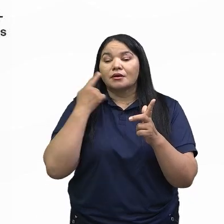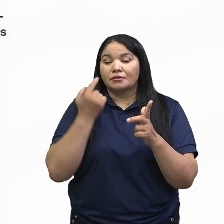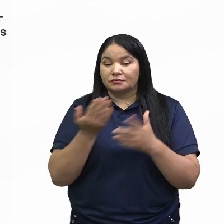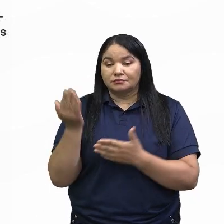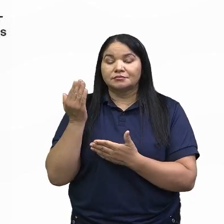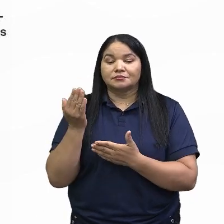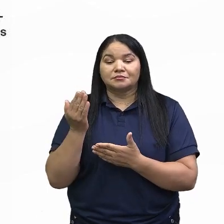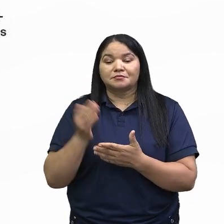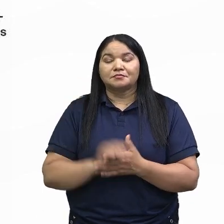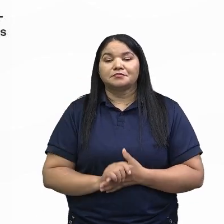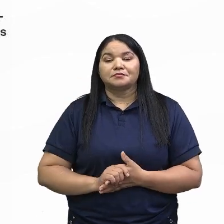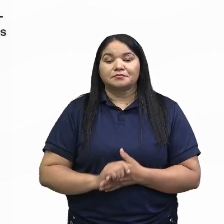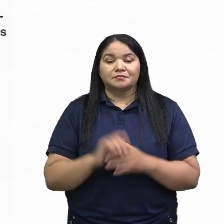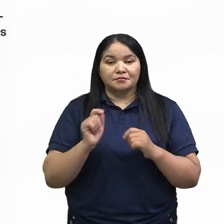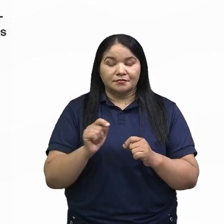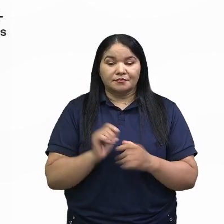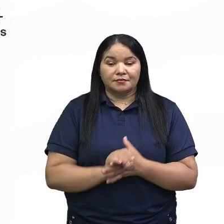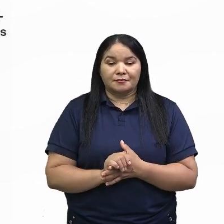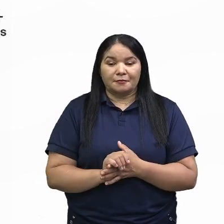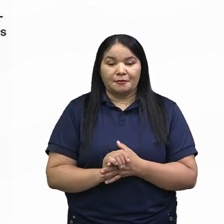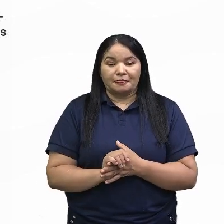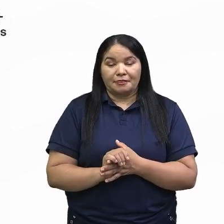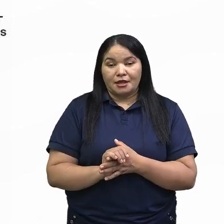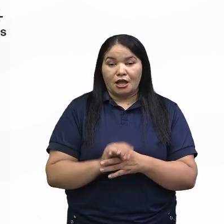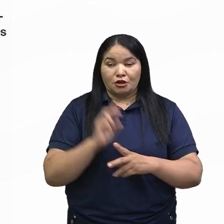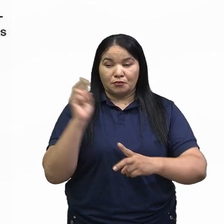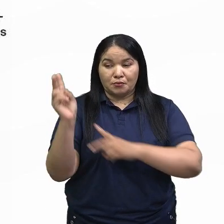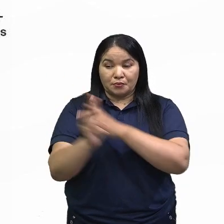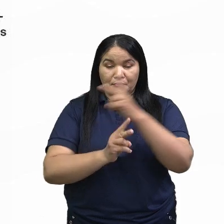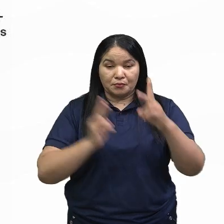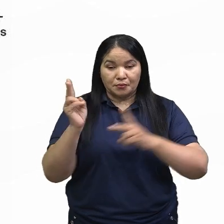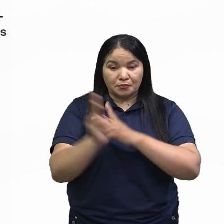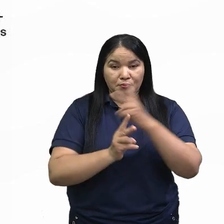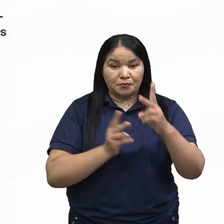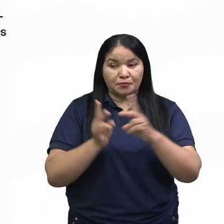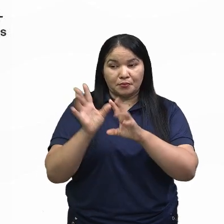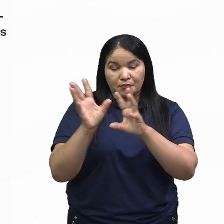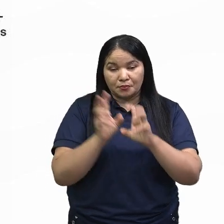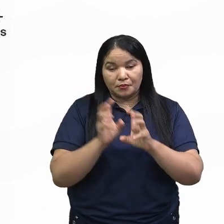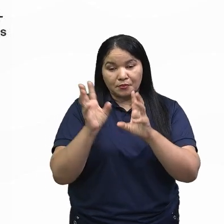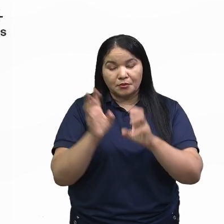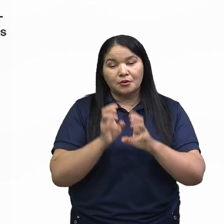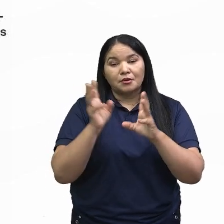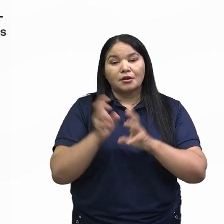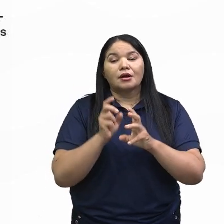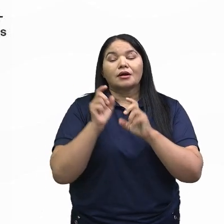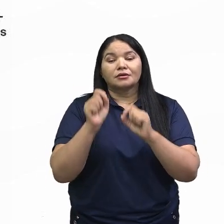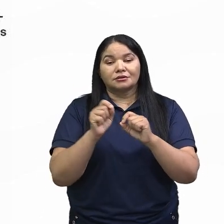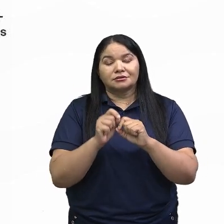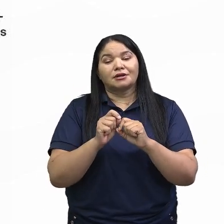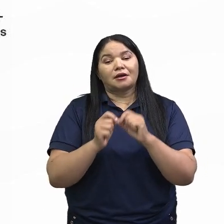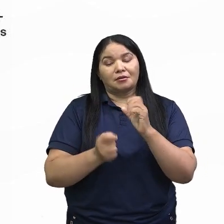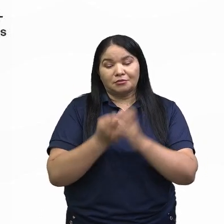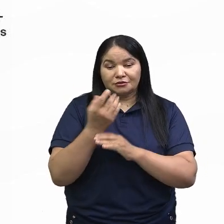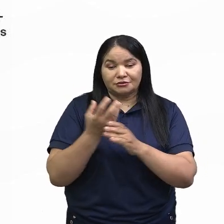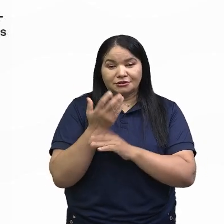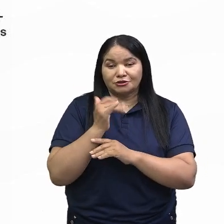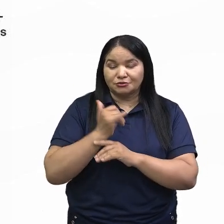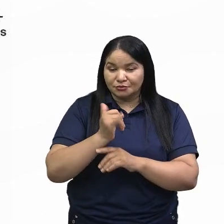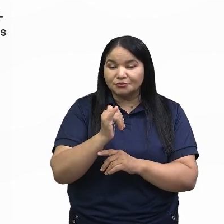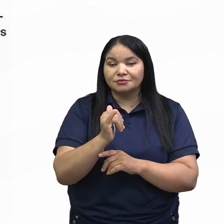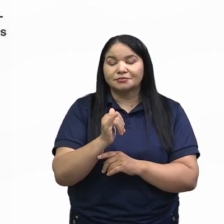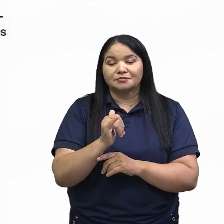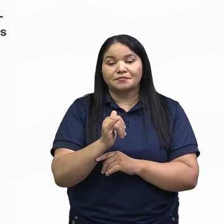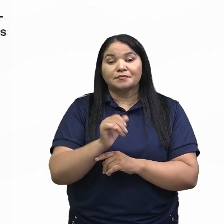são coletores de vento para as usinas eólicas, certo? Onde